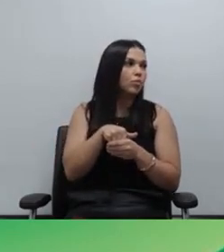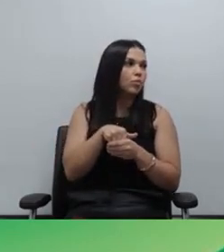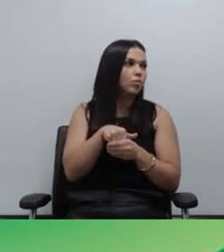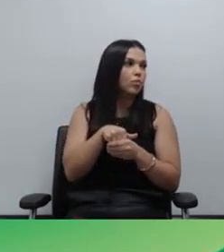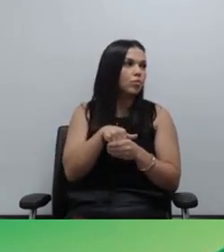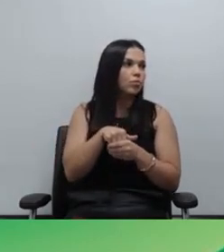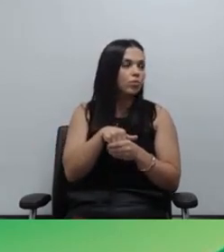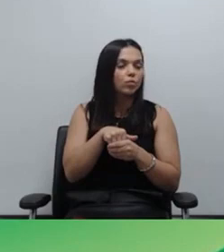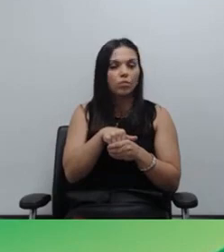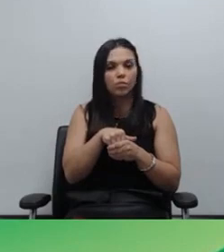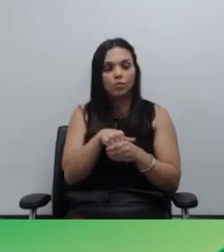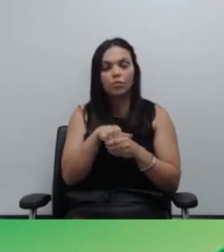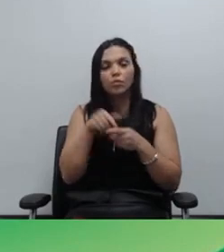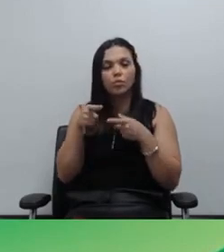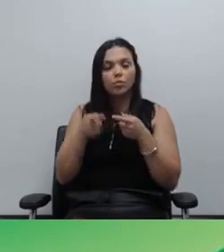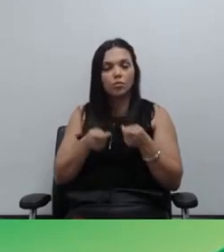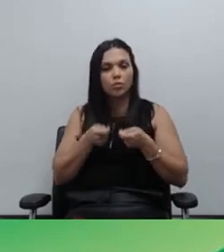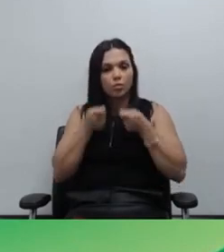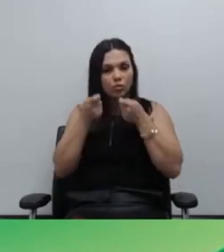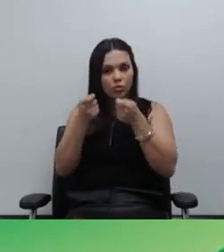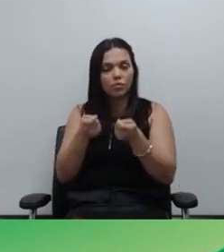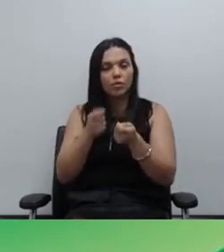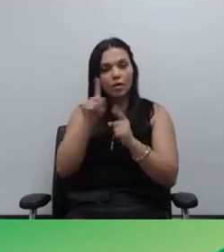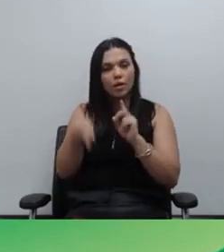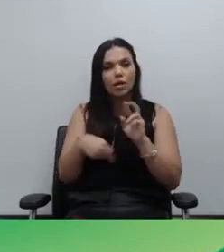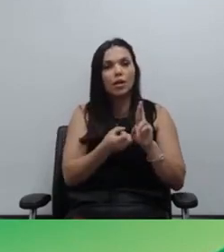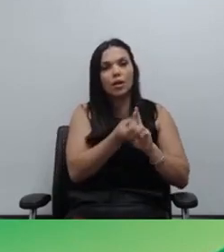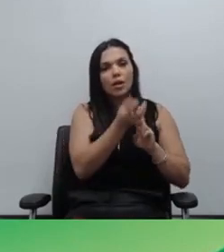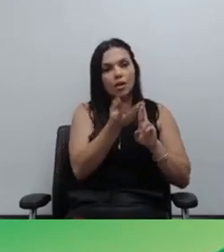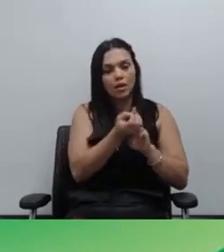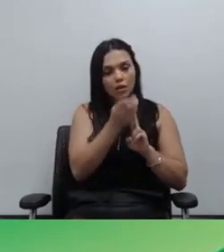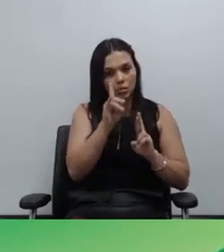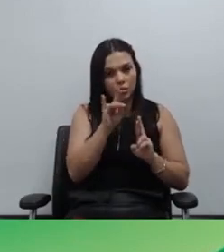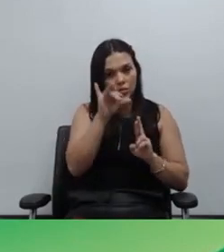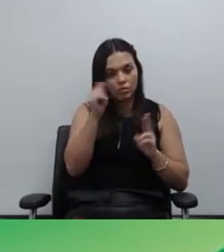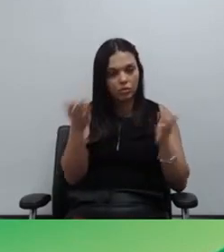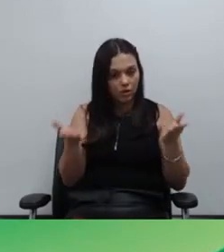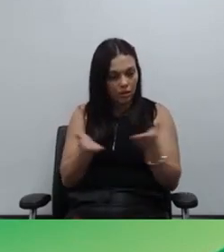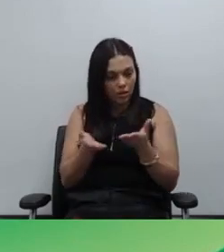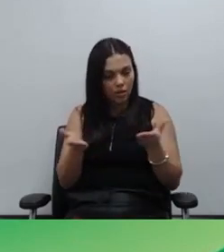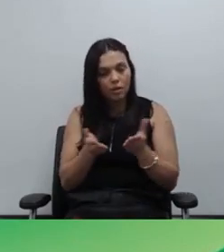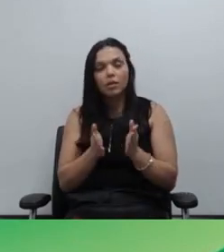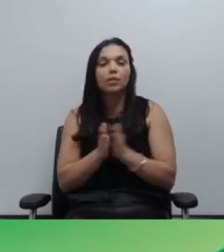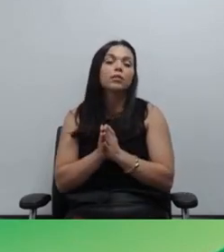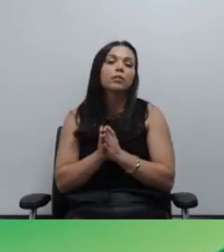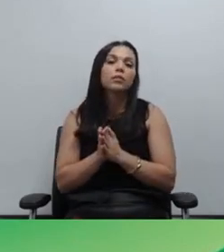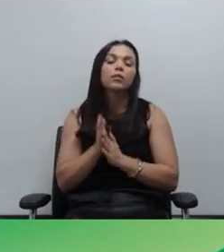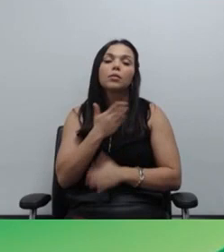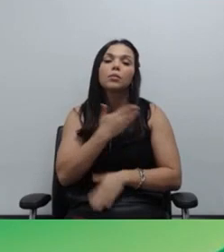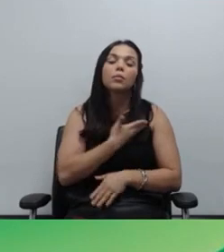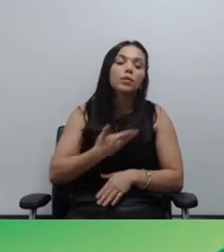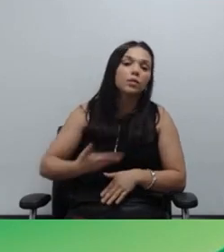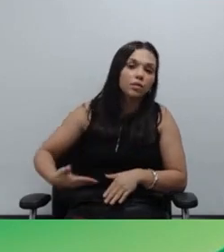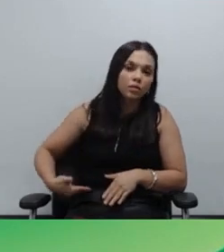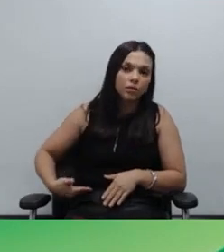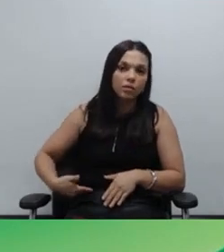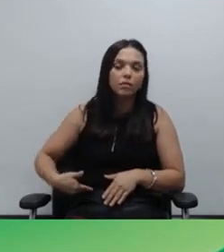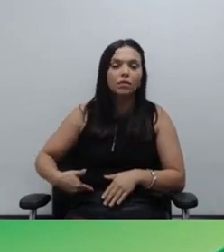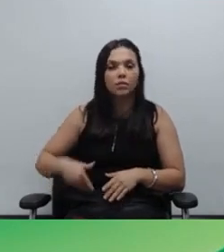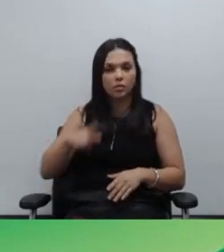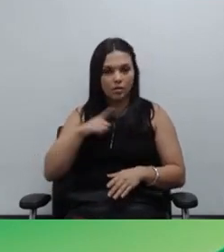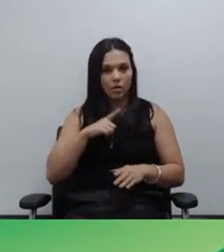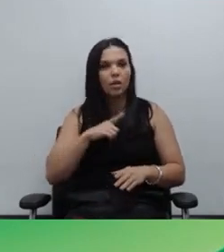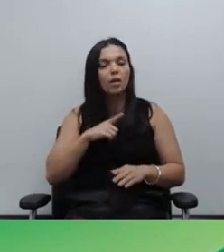que enviada pela interessada a este relator nesta data. Preliminarmente, presidente, cumpre anotar que o